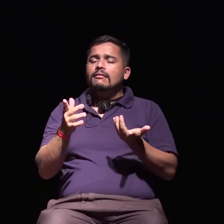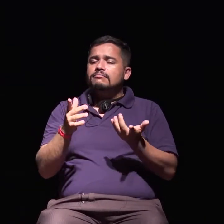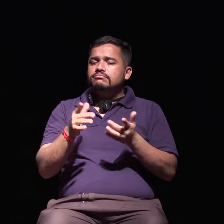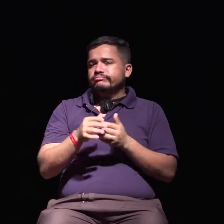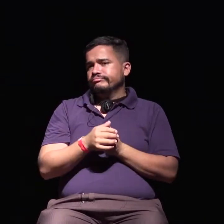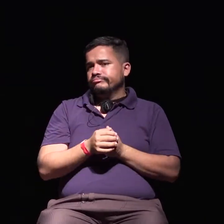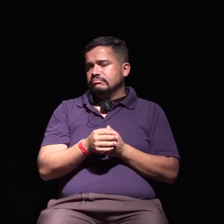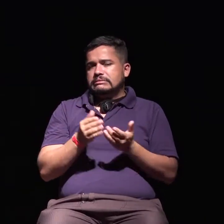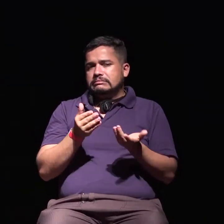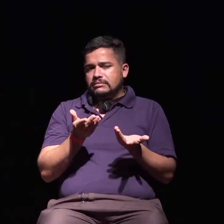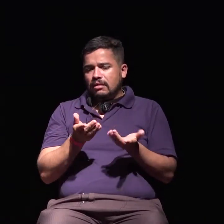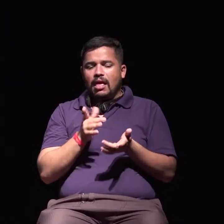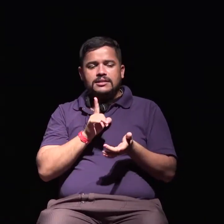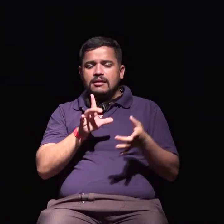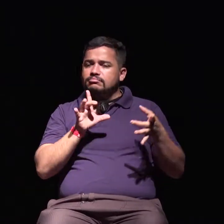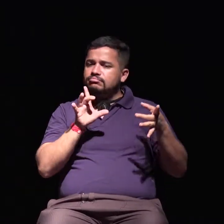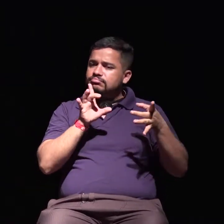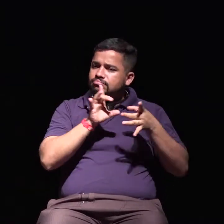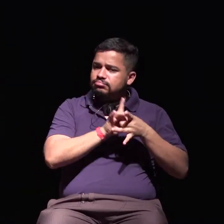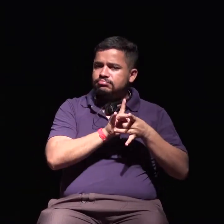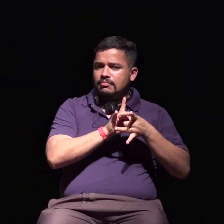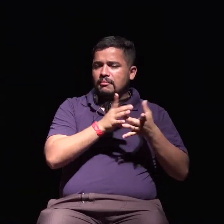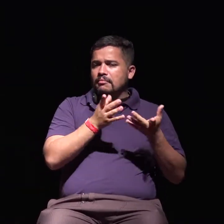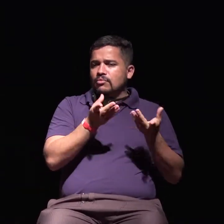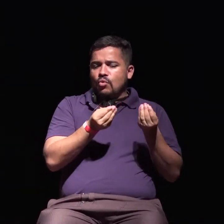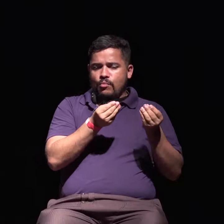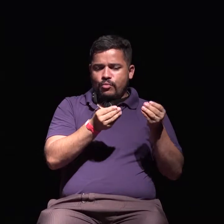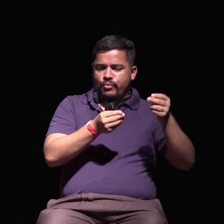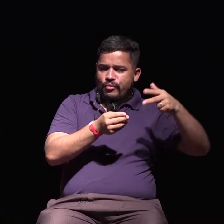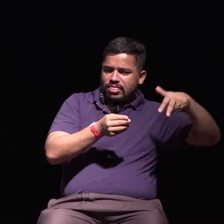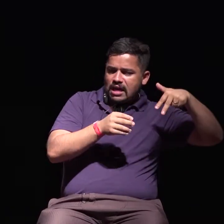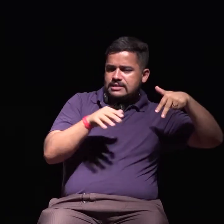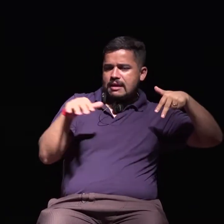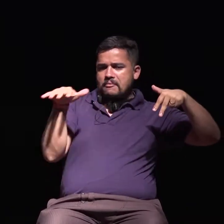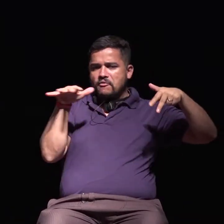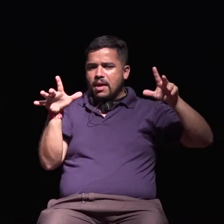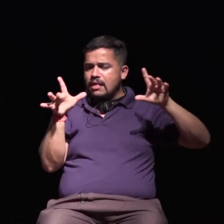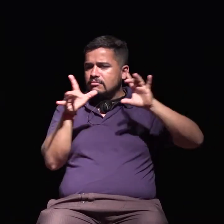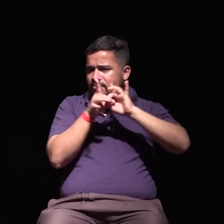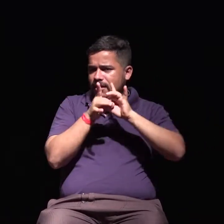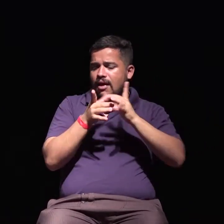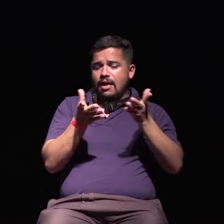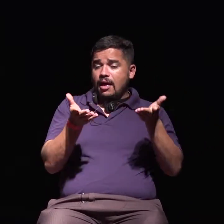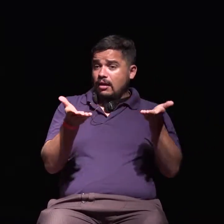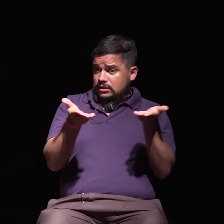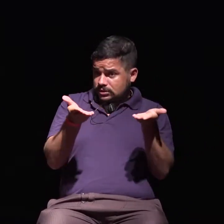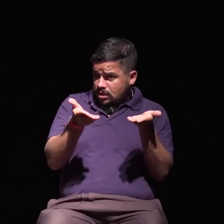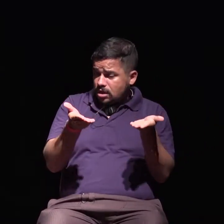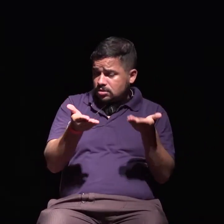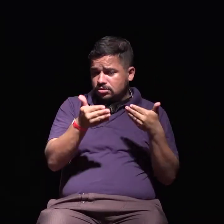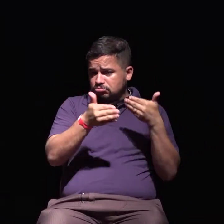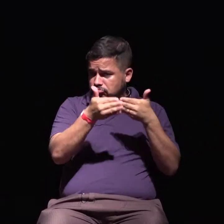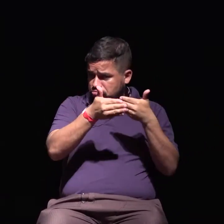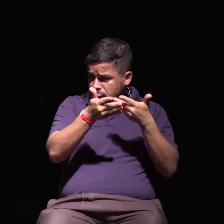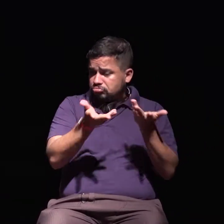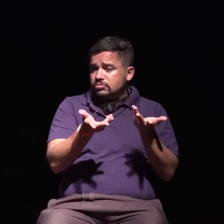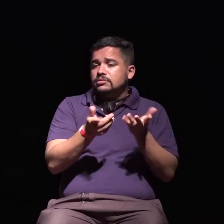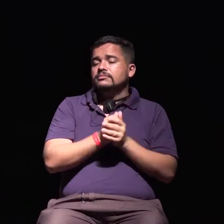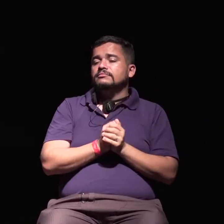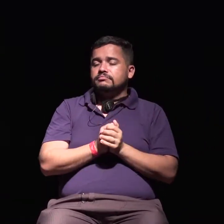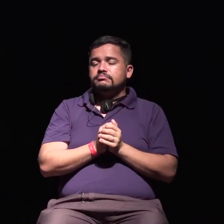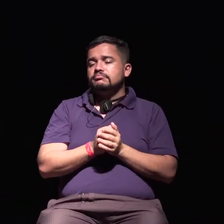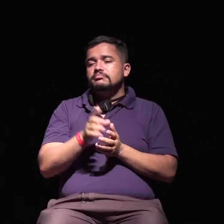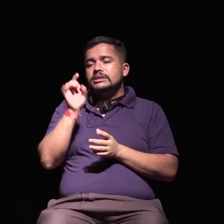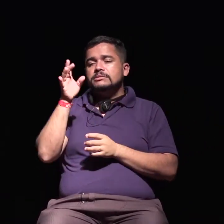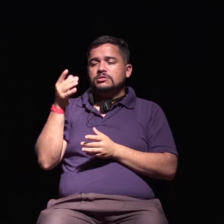aponte como óbvia, a relação intrínseca entre dança e movimento é uma construção bastante recente, estabelecendo-se especialmente